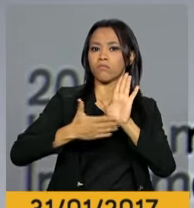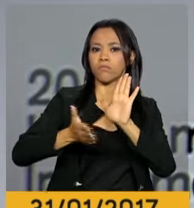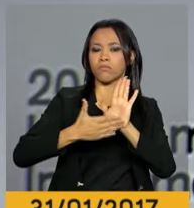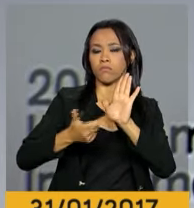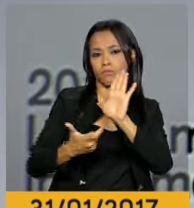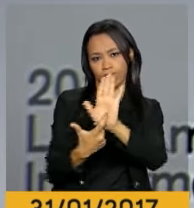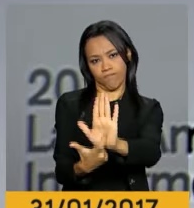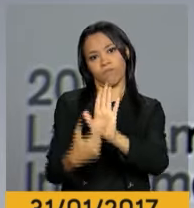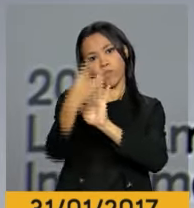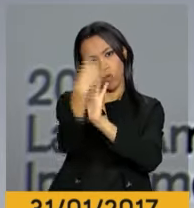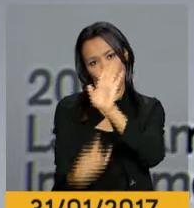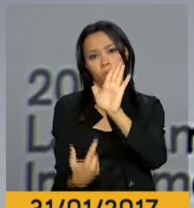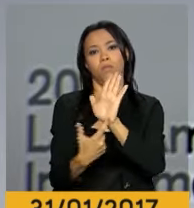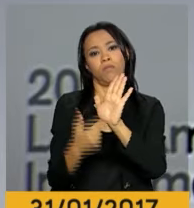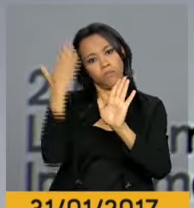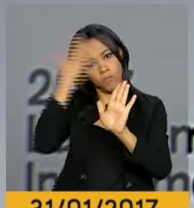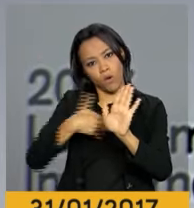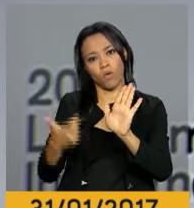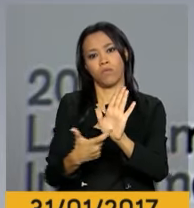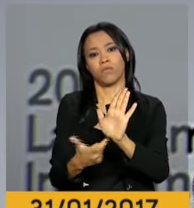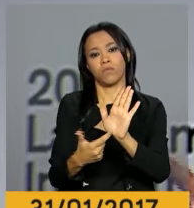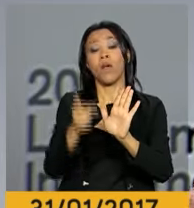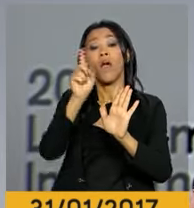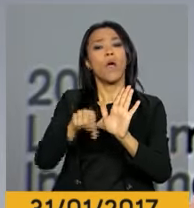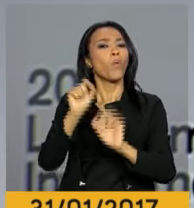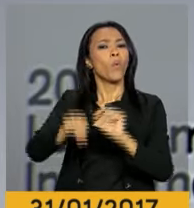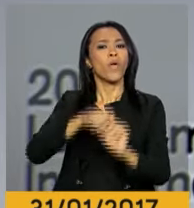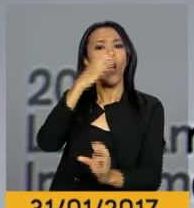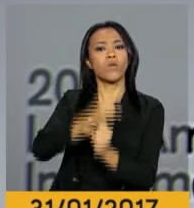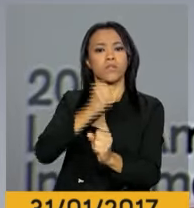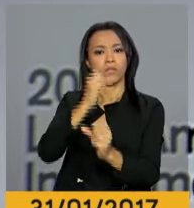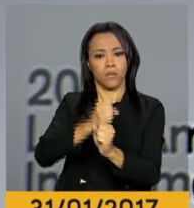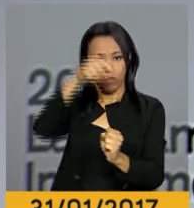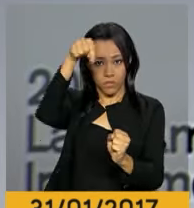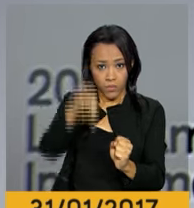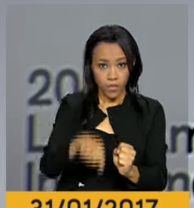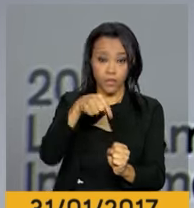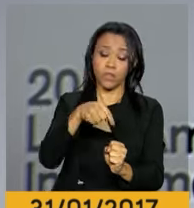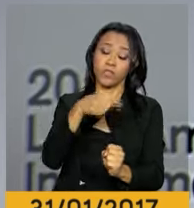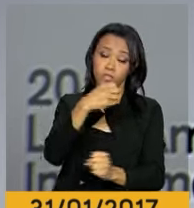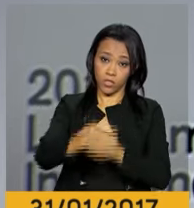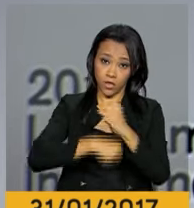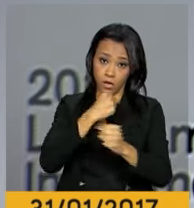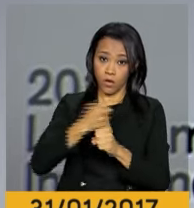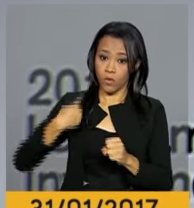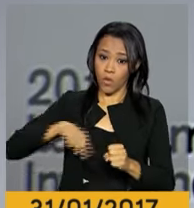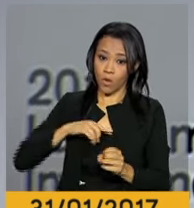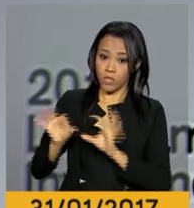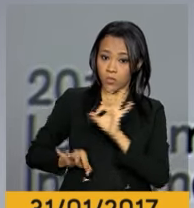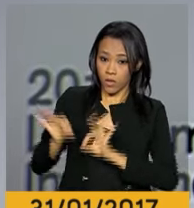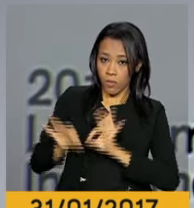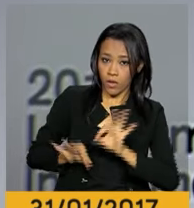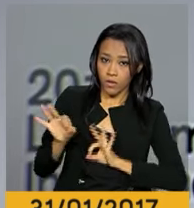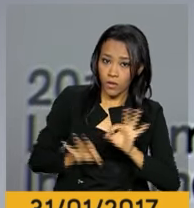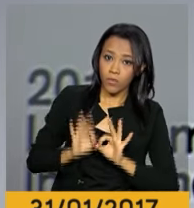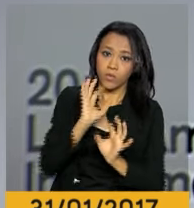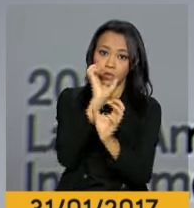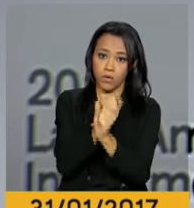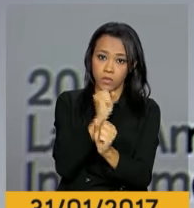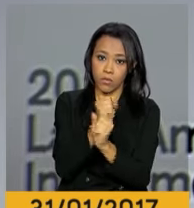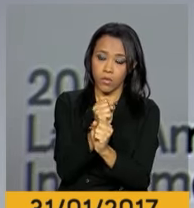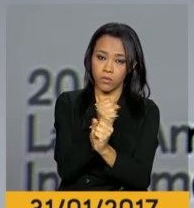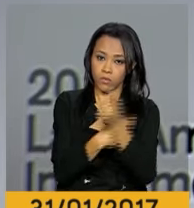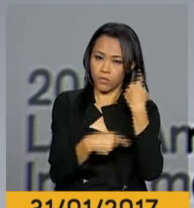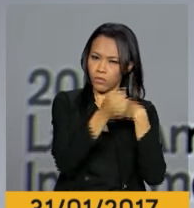documento que Eu ofereço é o orçamento deste ano nós preparamos Dr Zé Olímpio o orçamento no